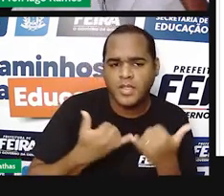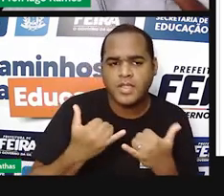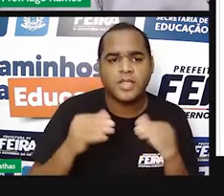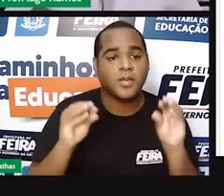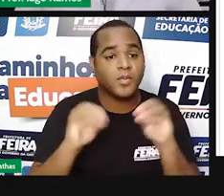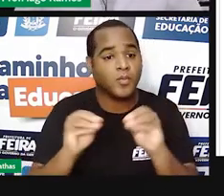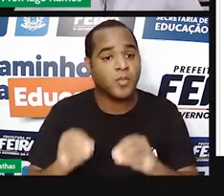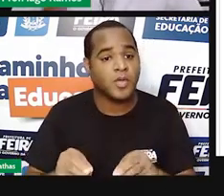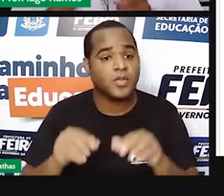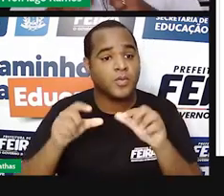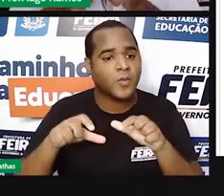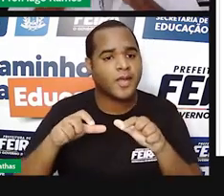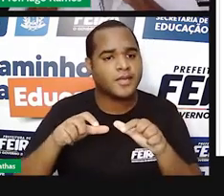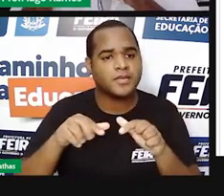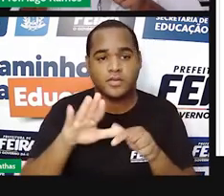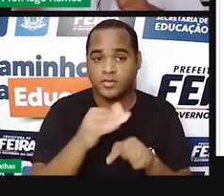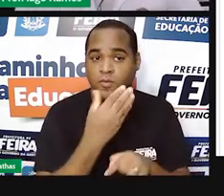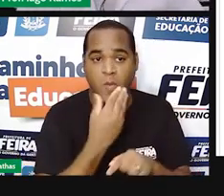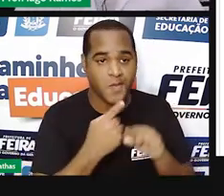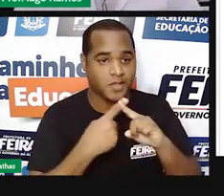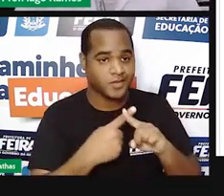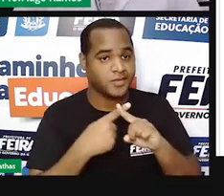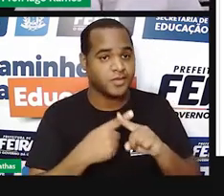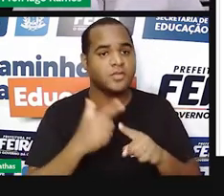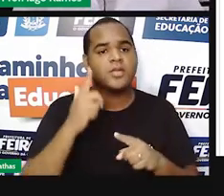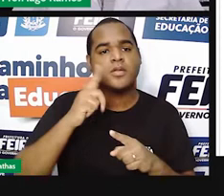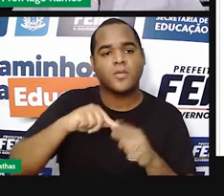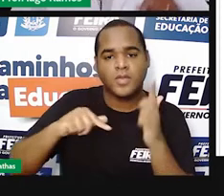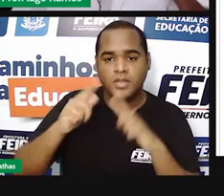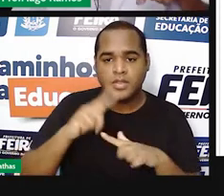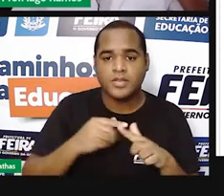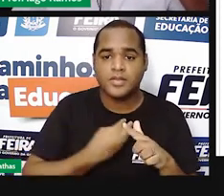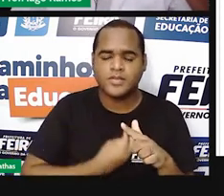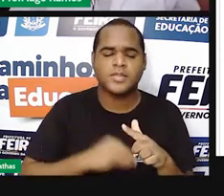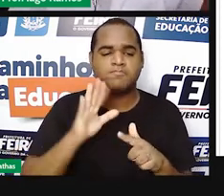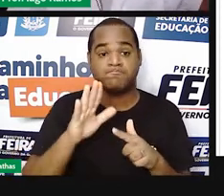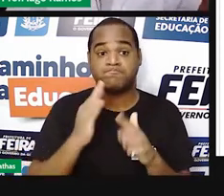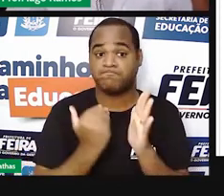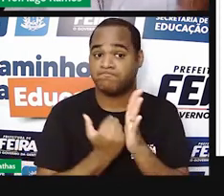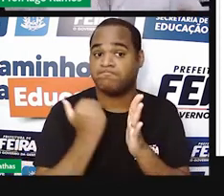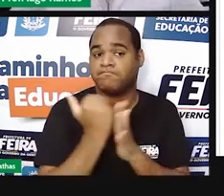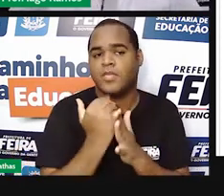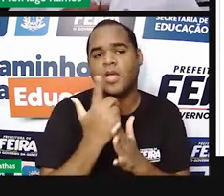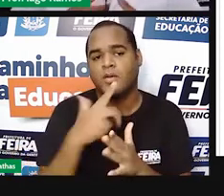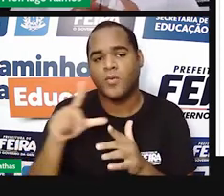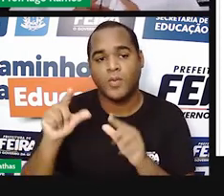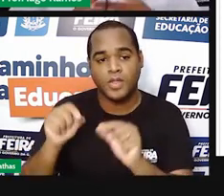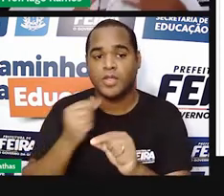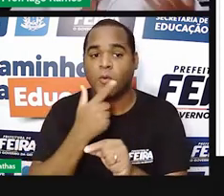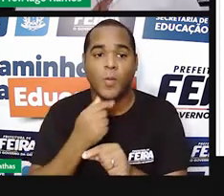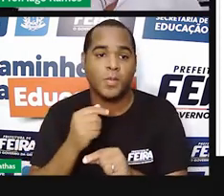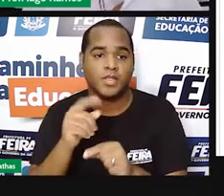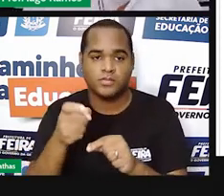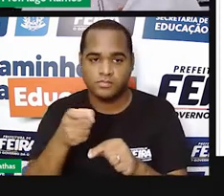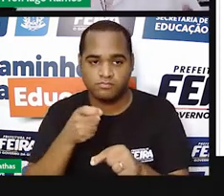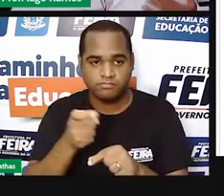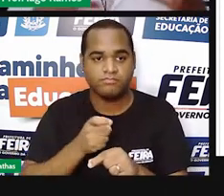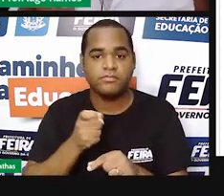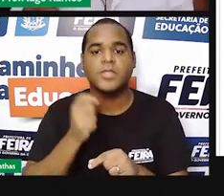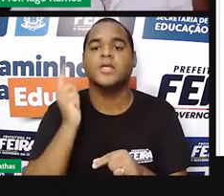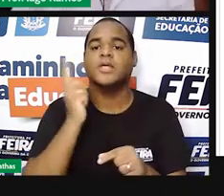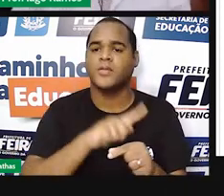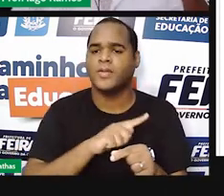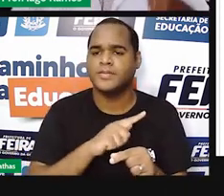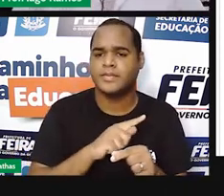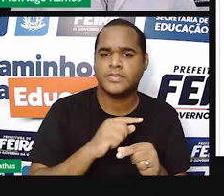algum lugar o jogador que tá um X vai fazer uma jogada mas depois do que o jogador do X jogar